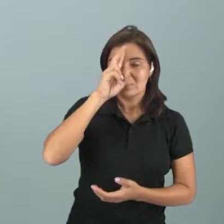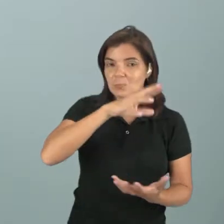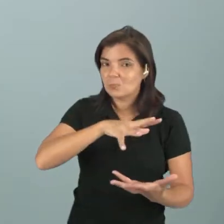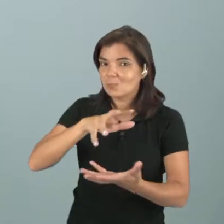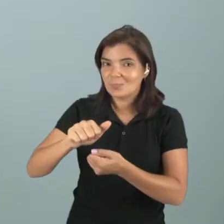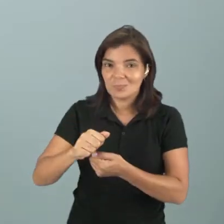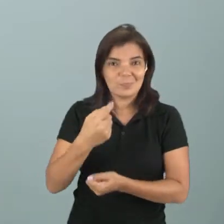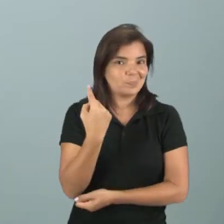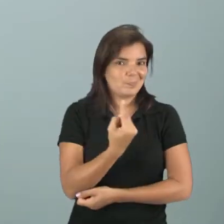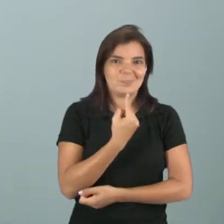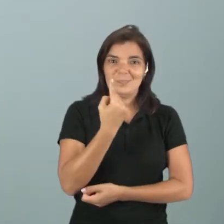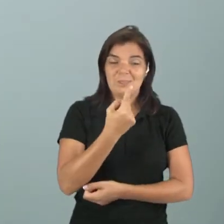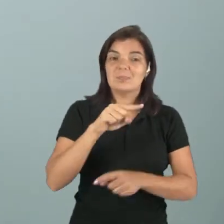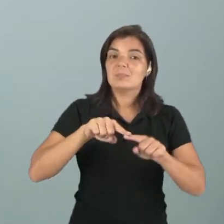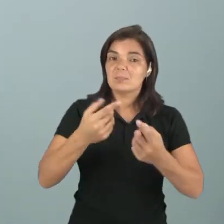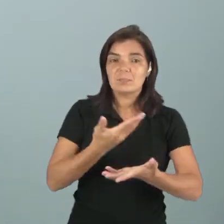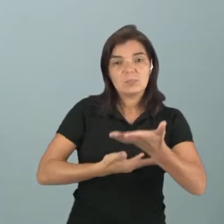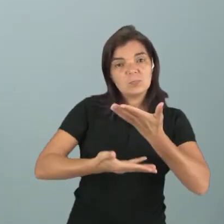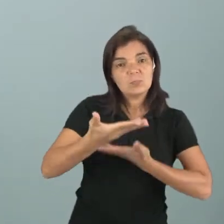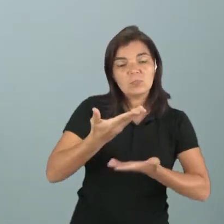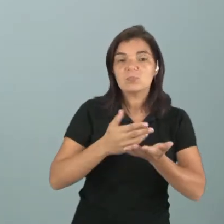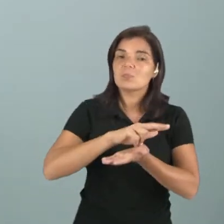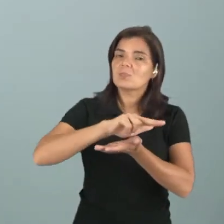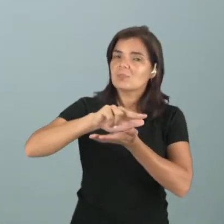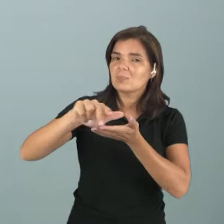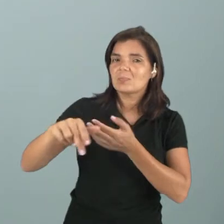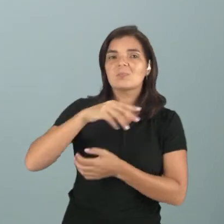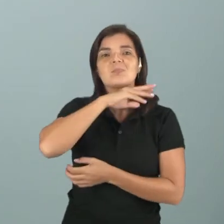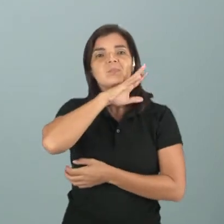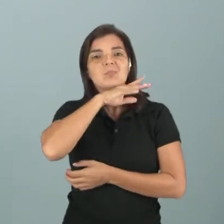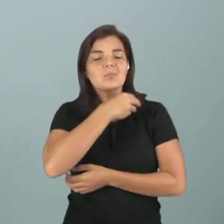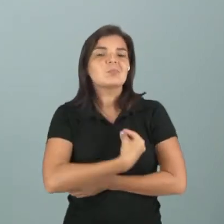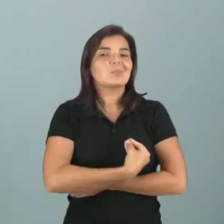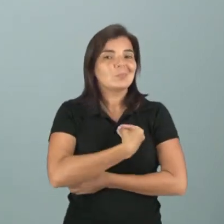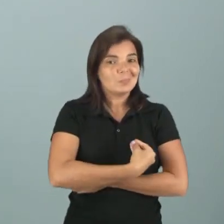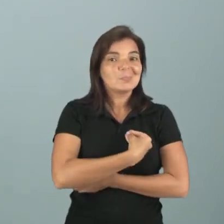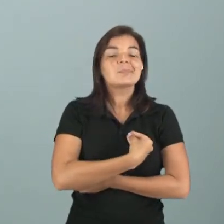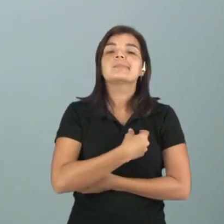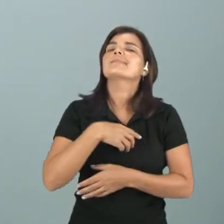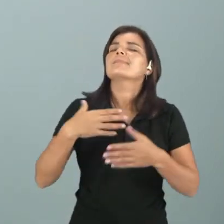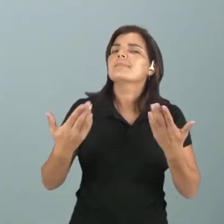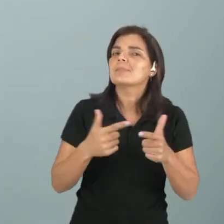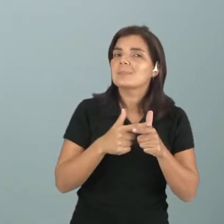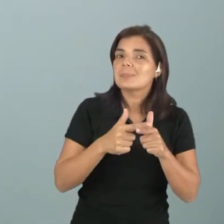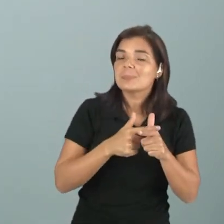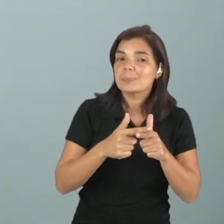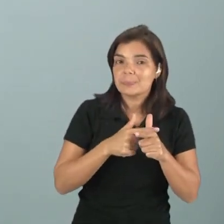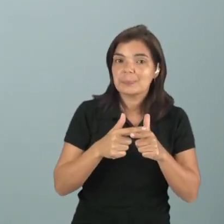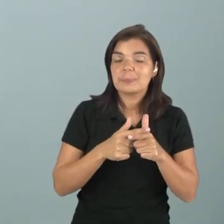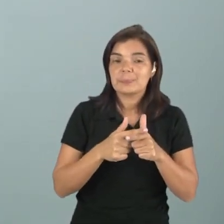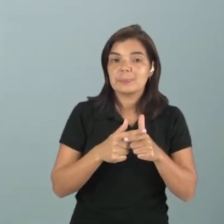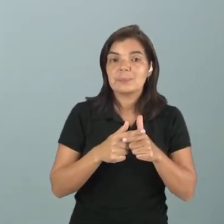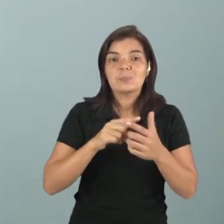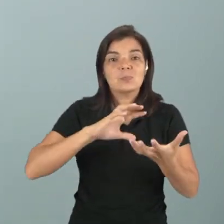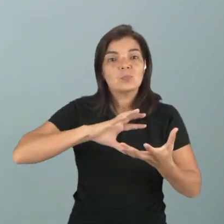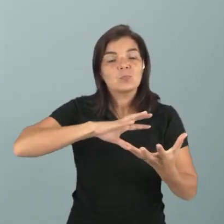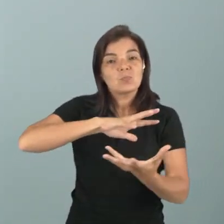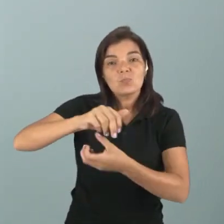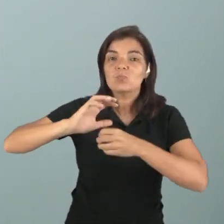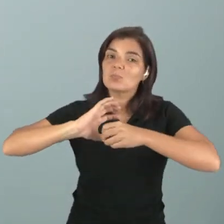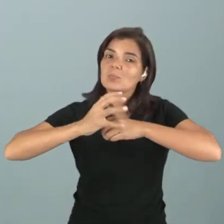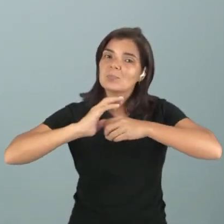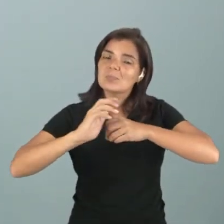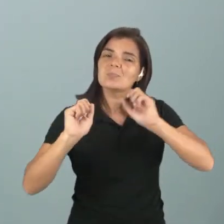está compartilhando com vários seres, E aí, quais são as consequências que os poluentes lançados na atmosfera podem